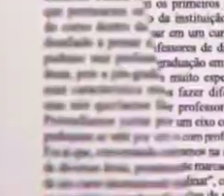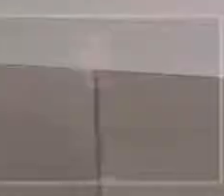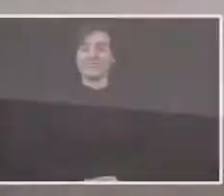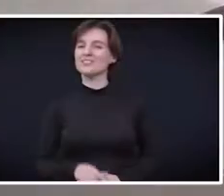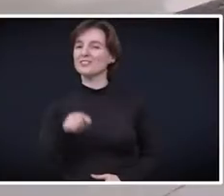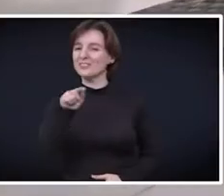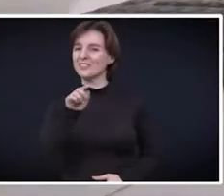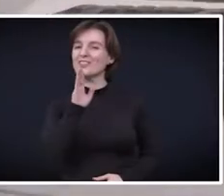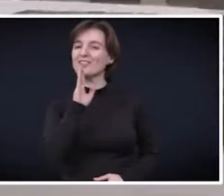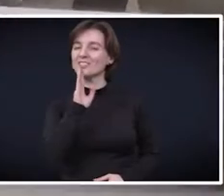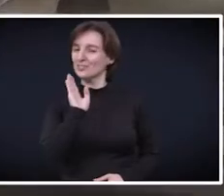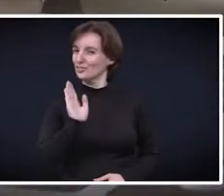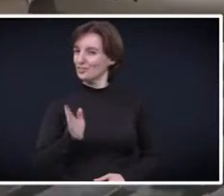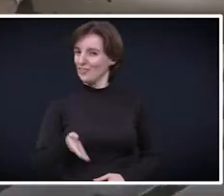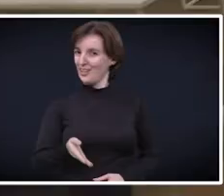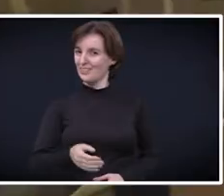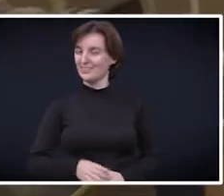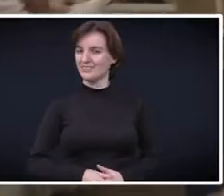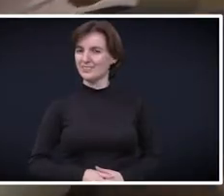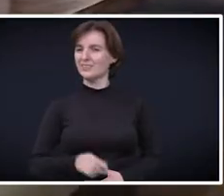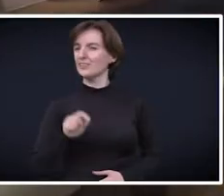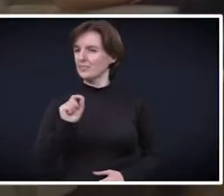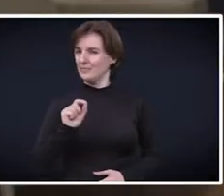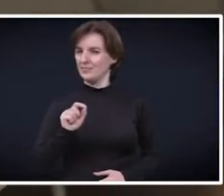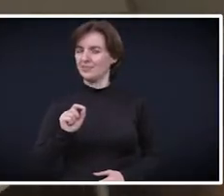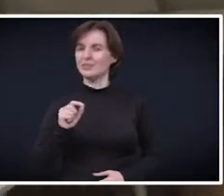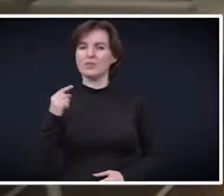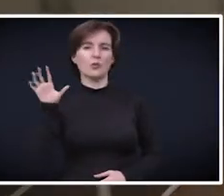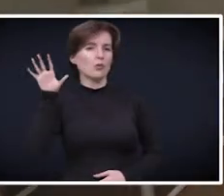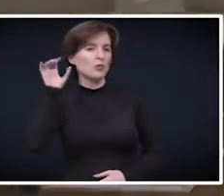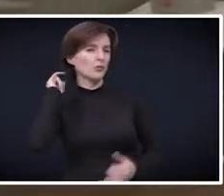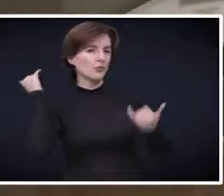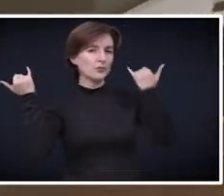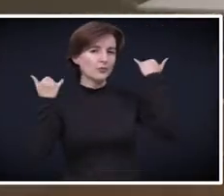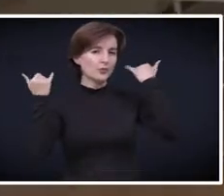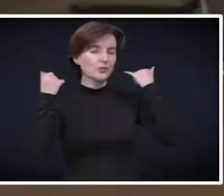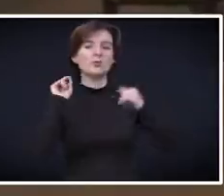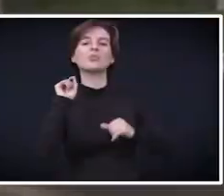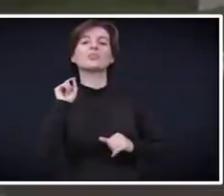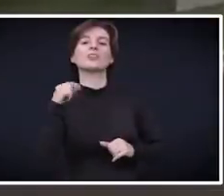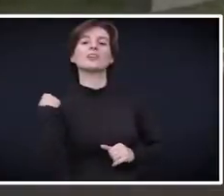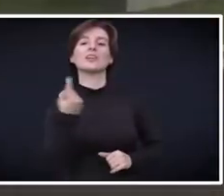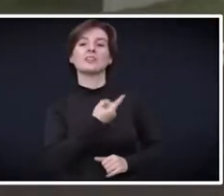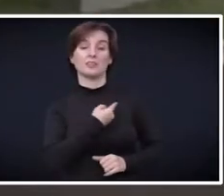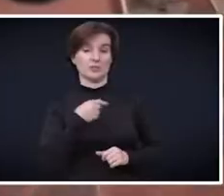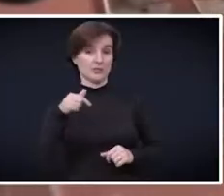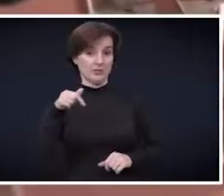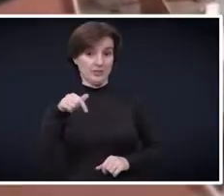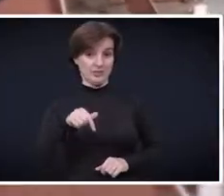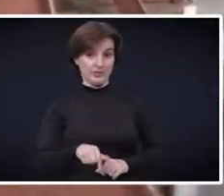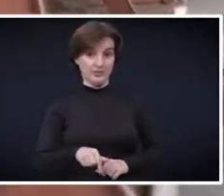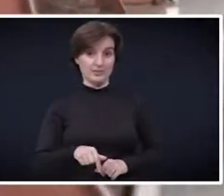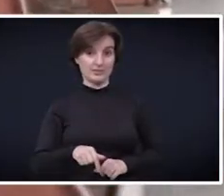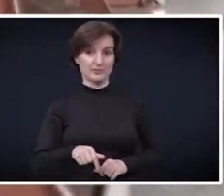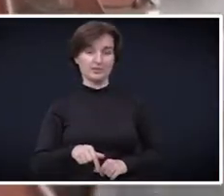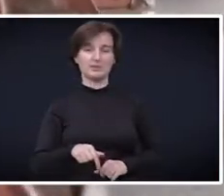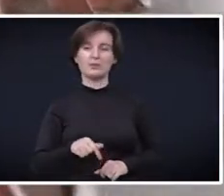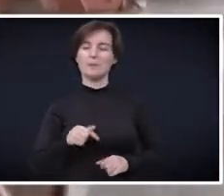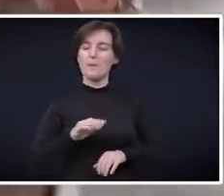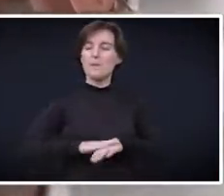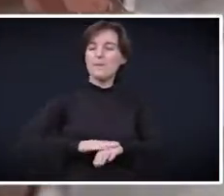você já nos conhece não então já deve ter ouvido falar da afinal aqui